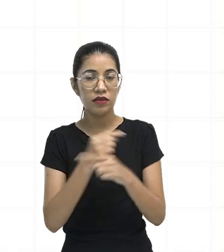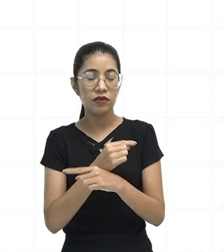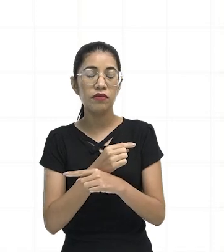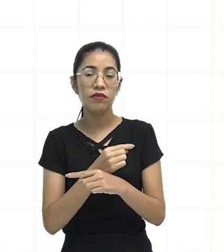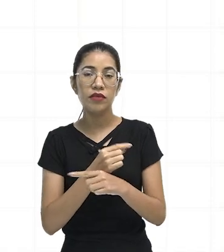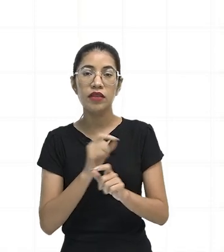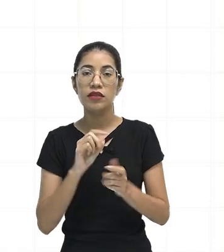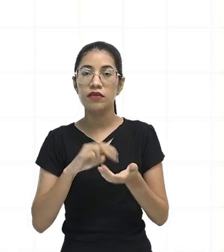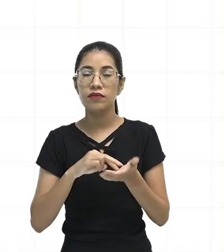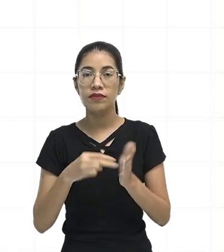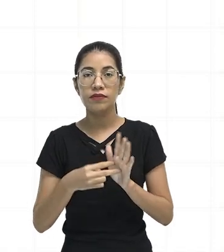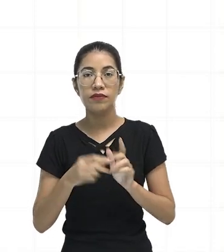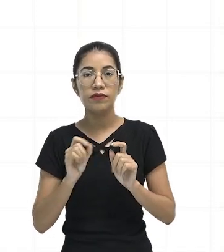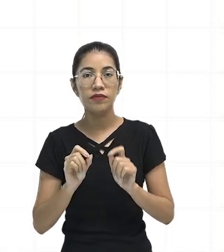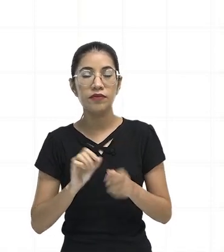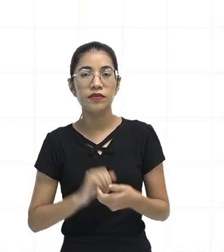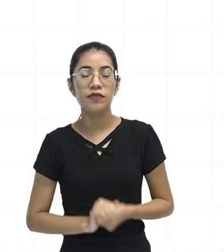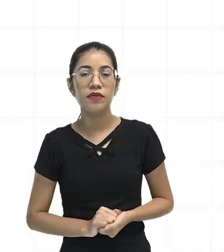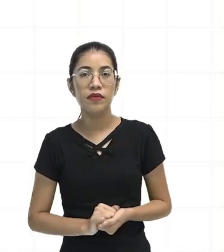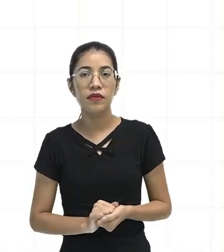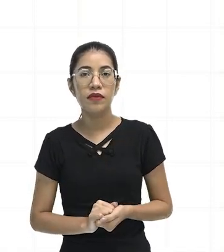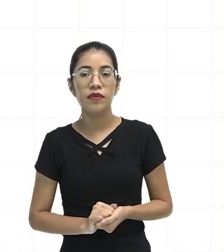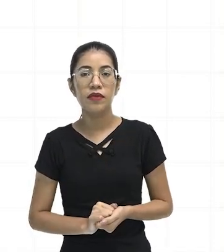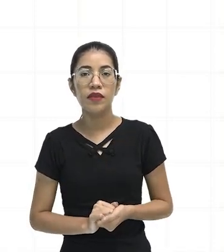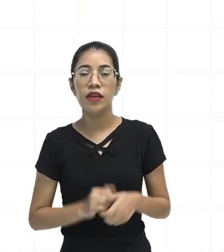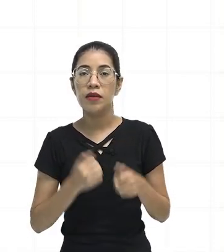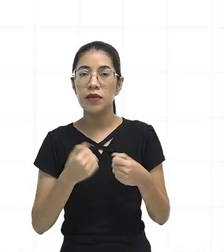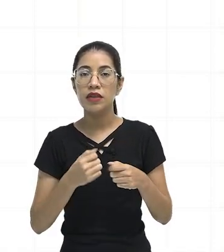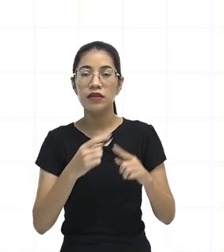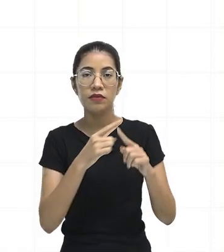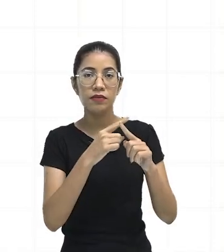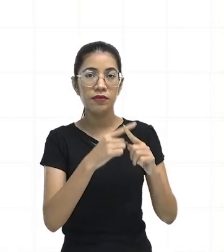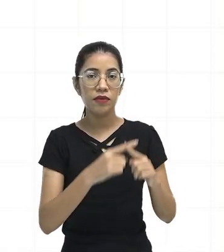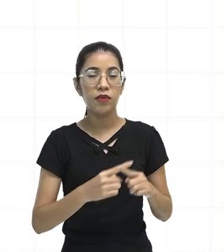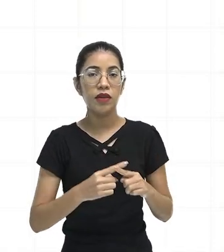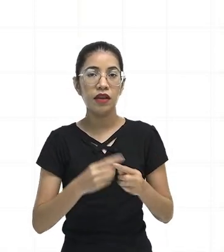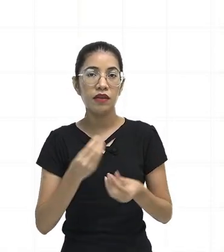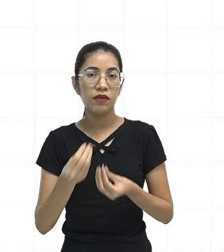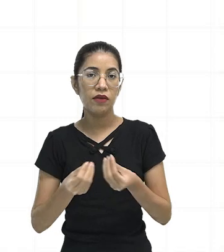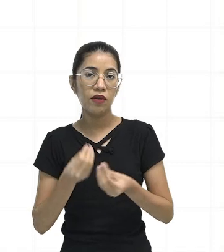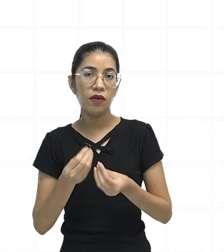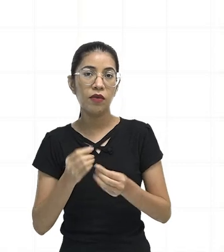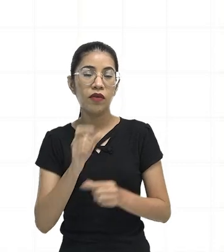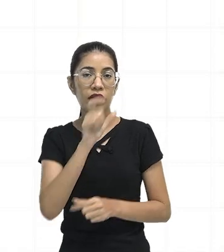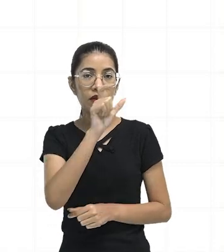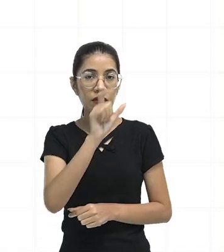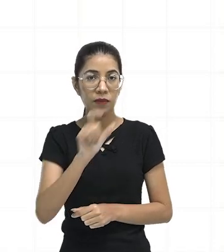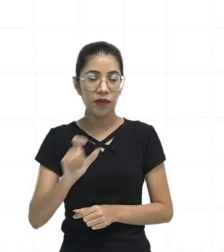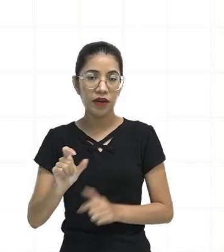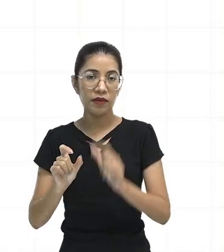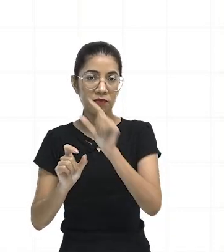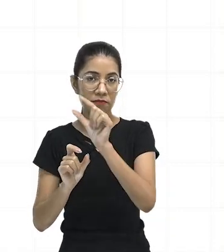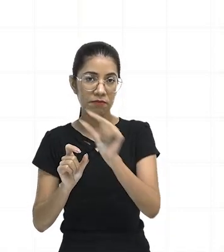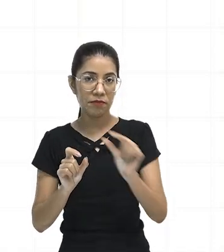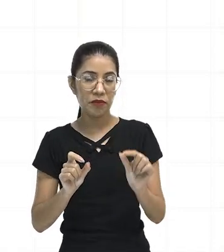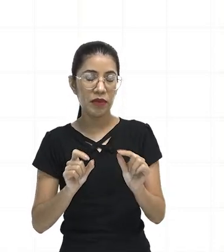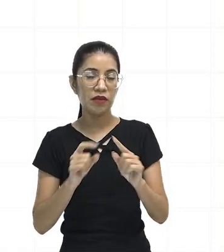inversamente proporcionais, a gente vai realizar a multiplicação então na horizontal,